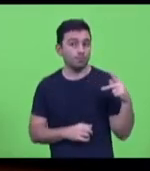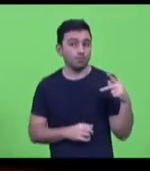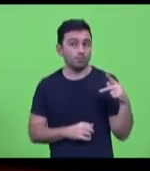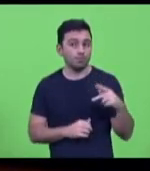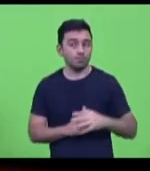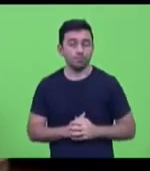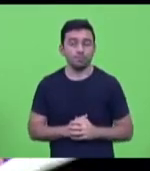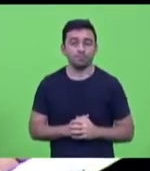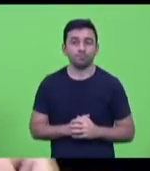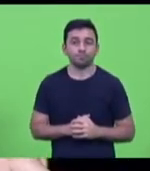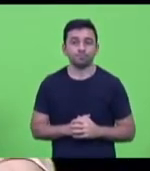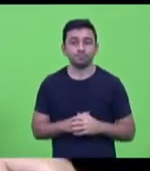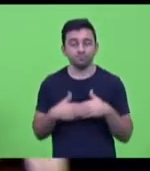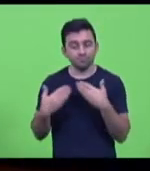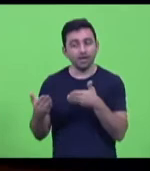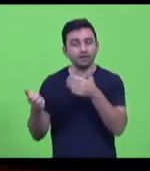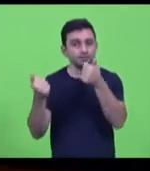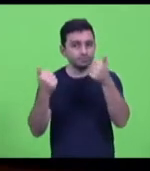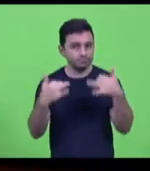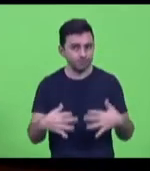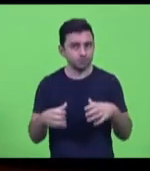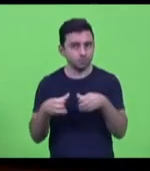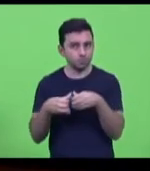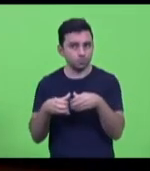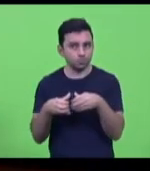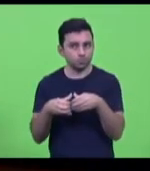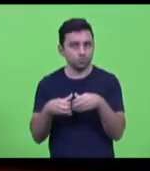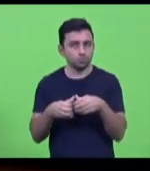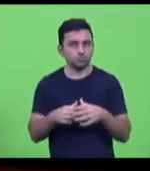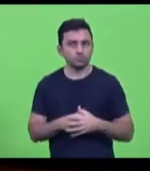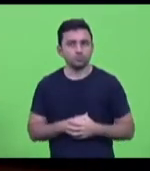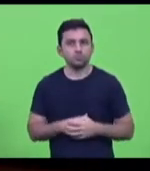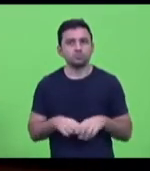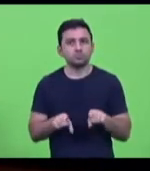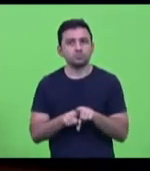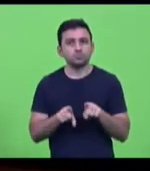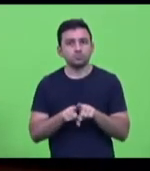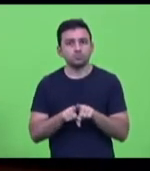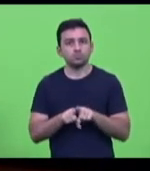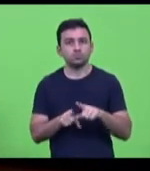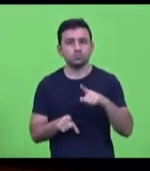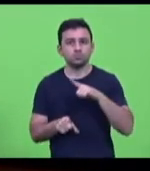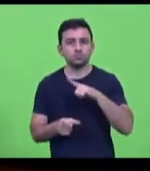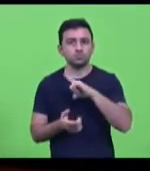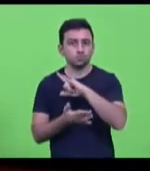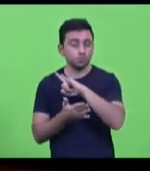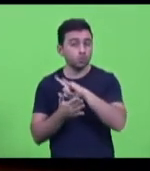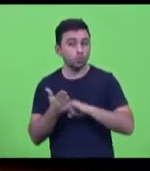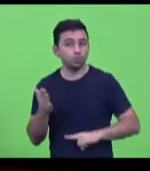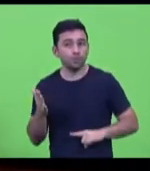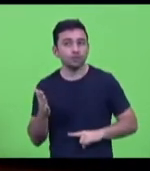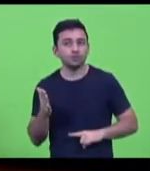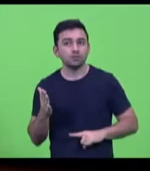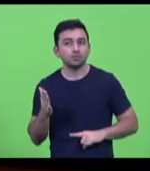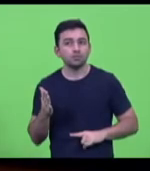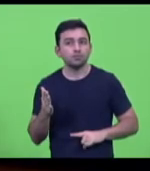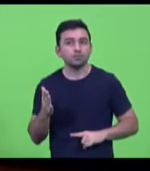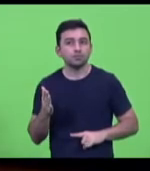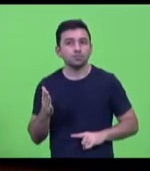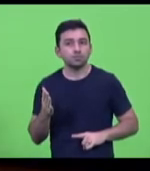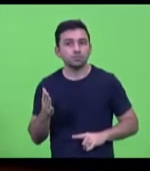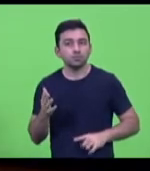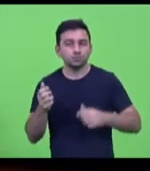e Professores do Colégio de Aplicação. Mas tem também um documento elaborado sobre